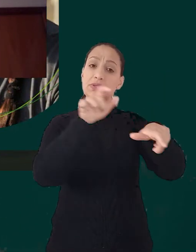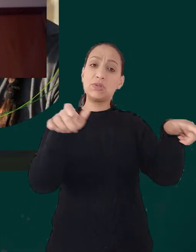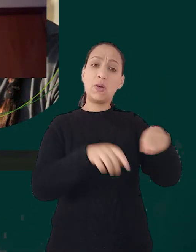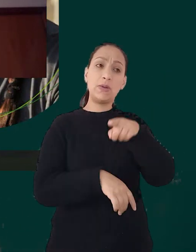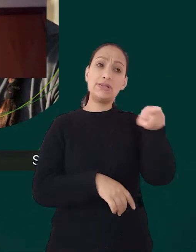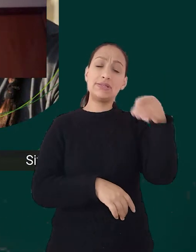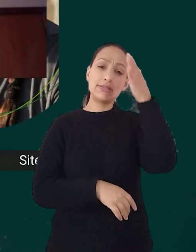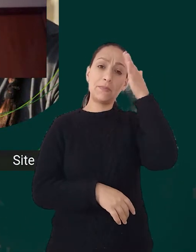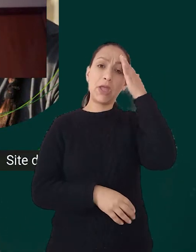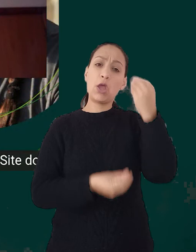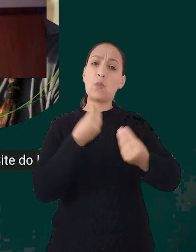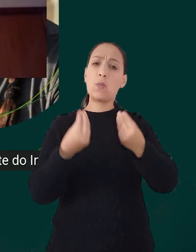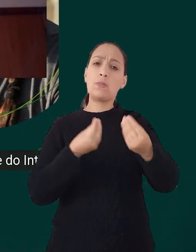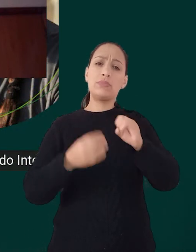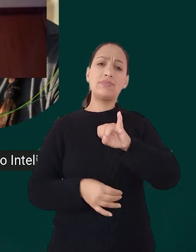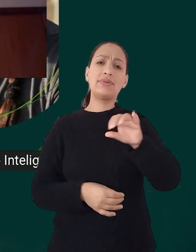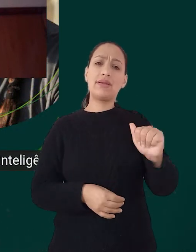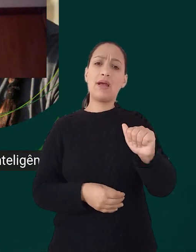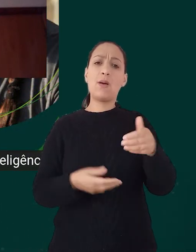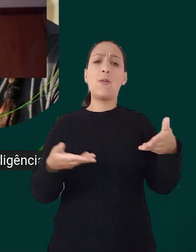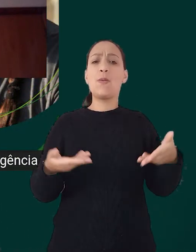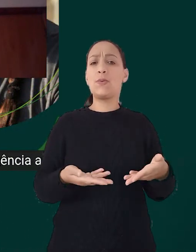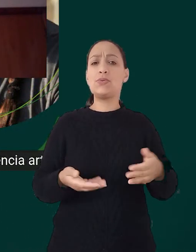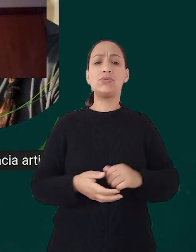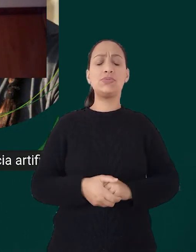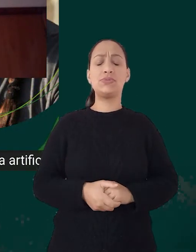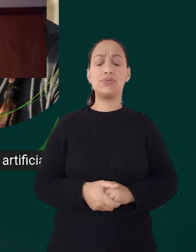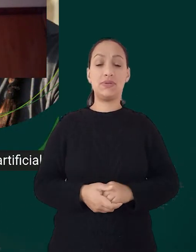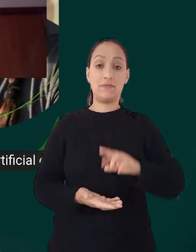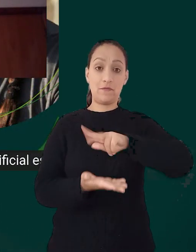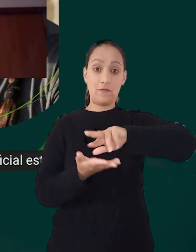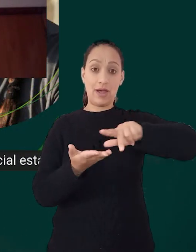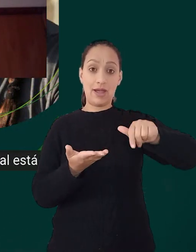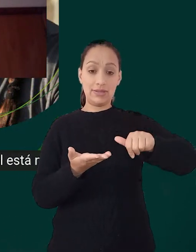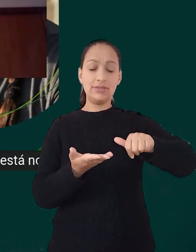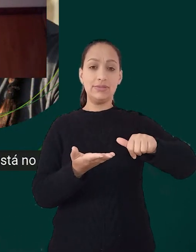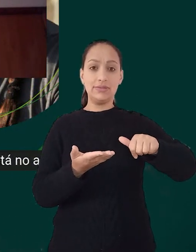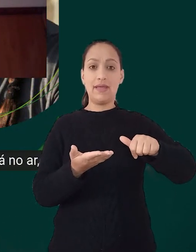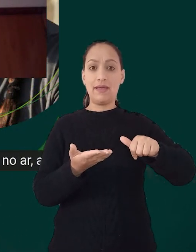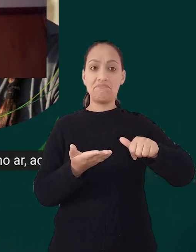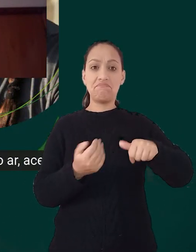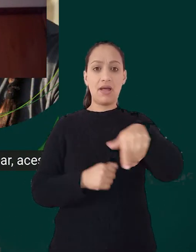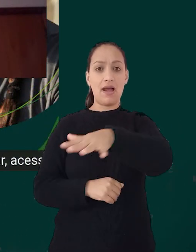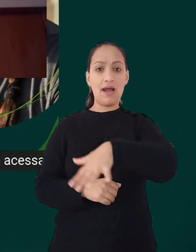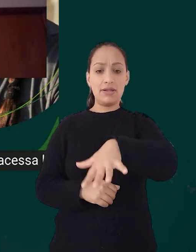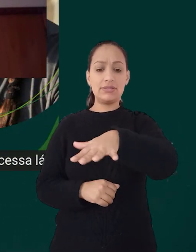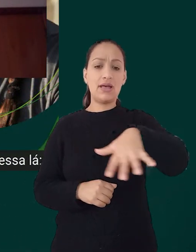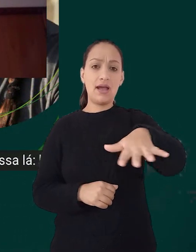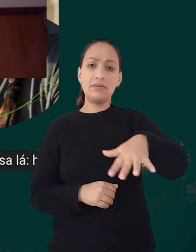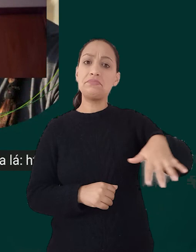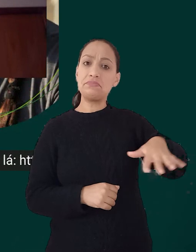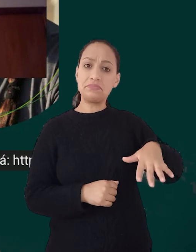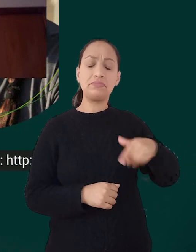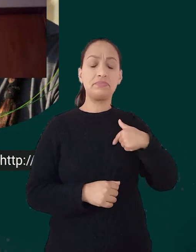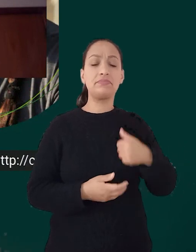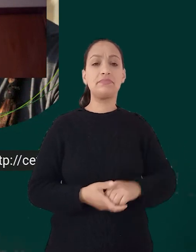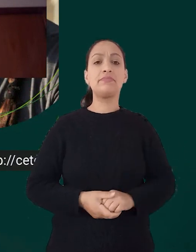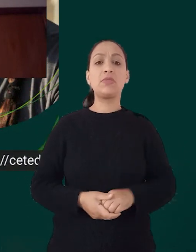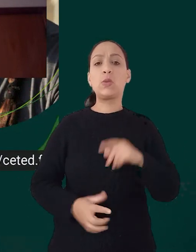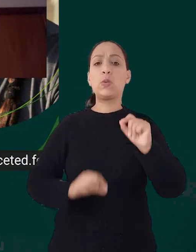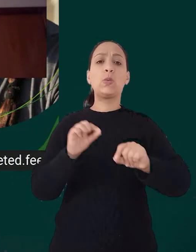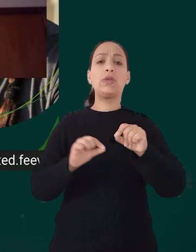a IA, então, está hoje, né, enfim, em vários meios, vários mercados, né, e o que é